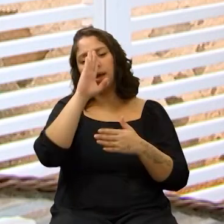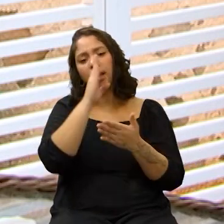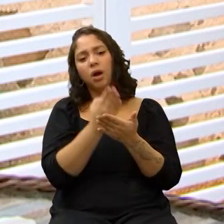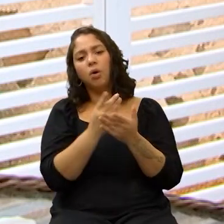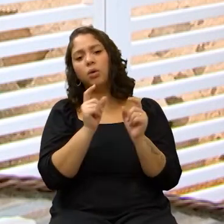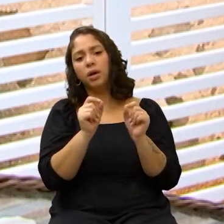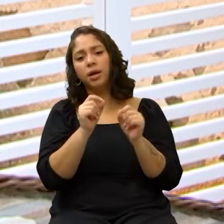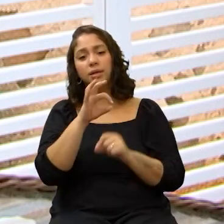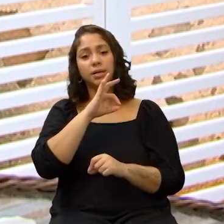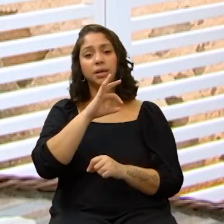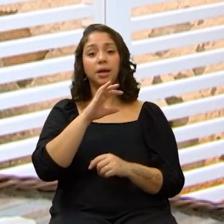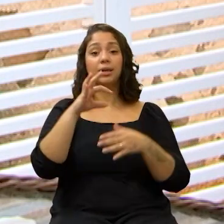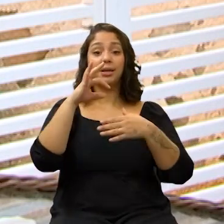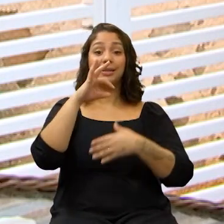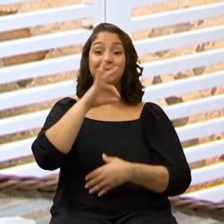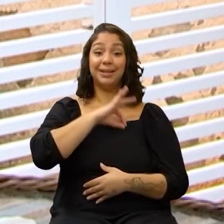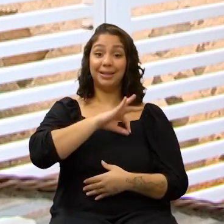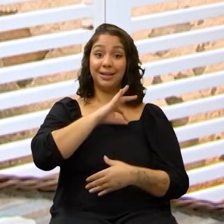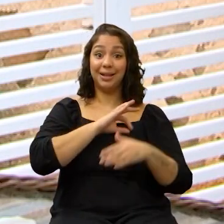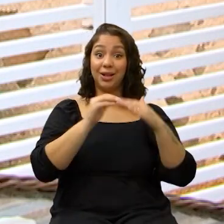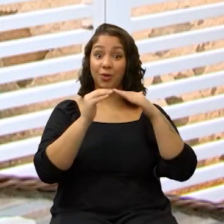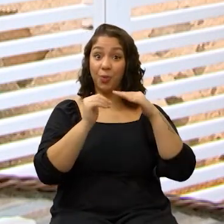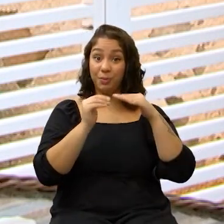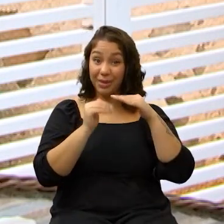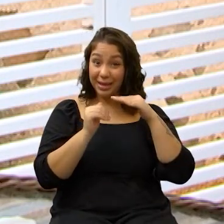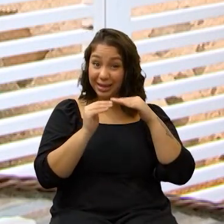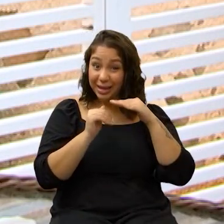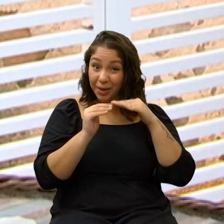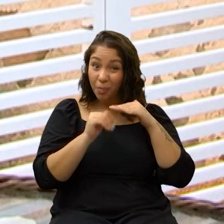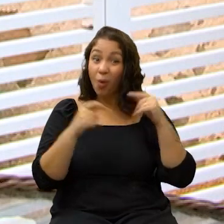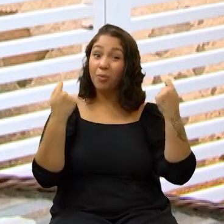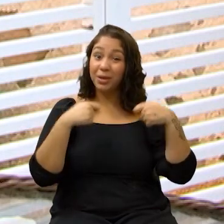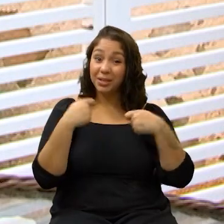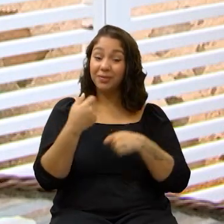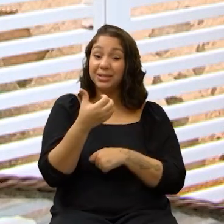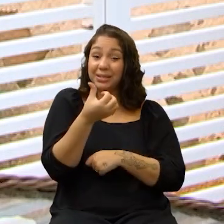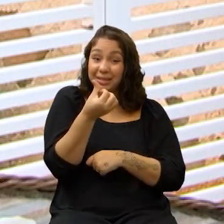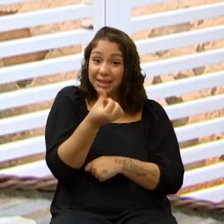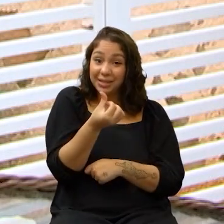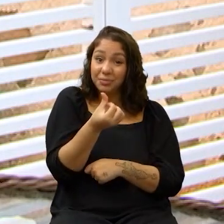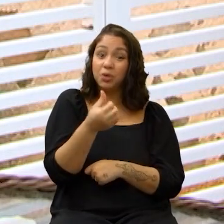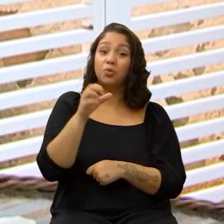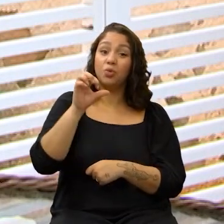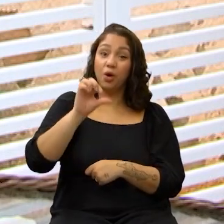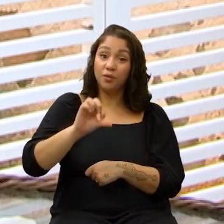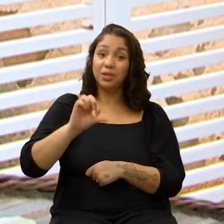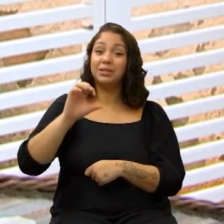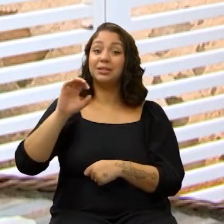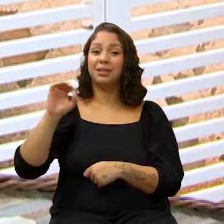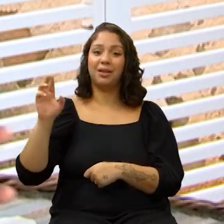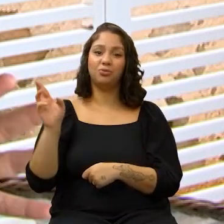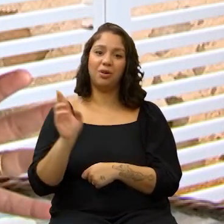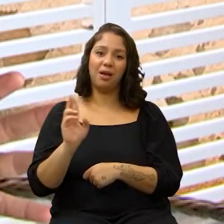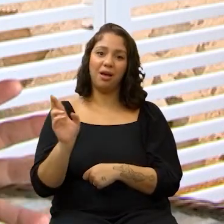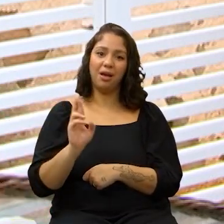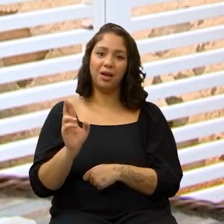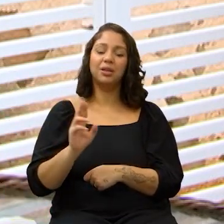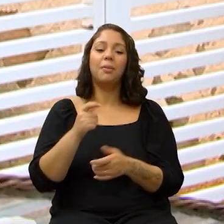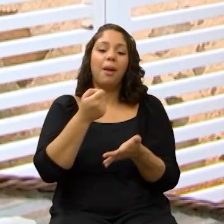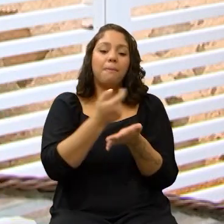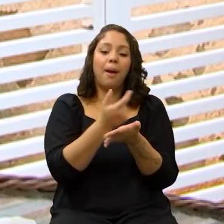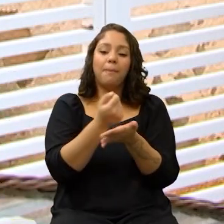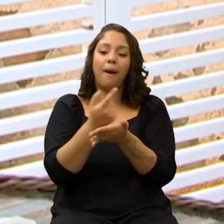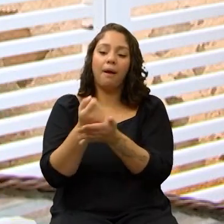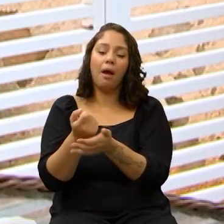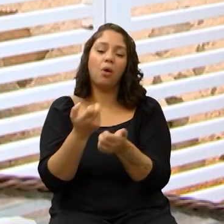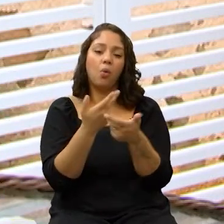que o salário mínimo no Brasil deveria ser, no mínimo, R$ 6.900, para você dar conta de tudo o que